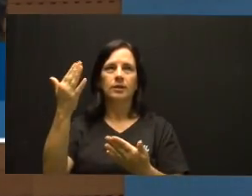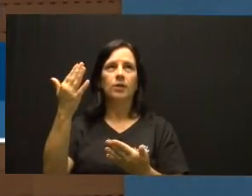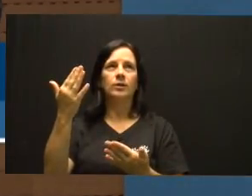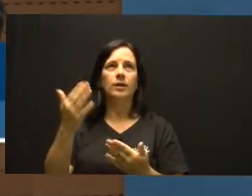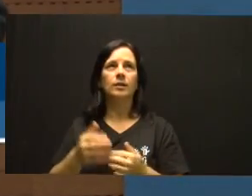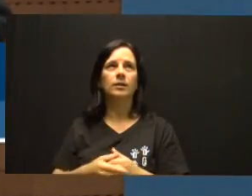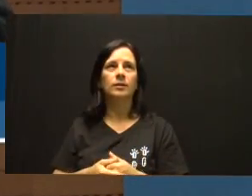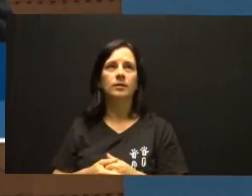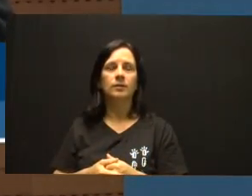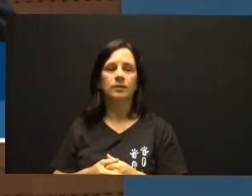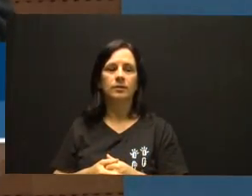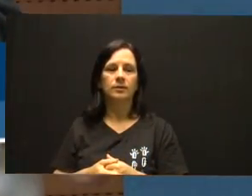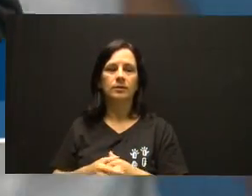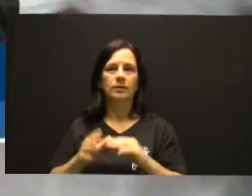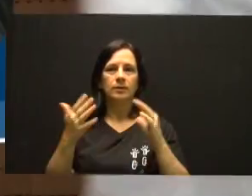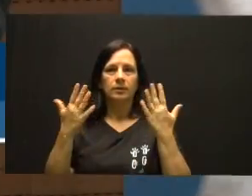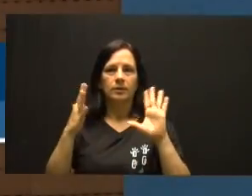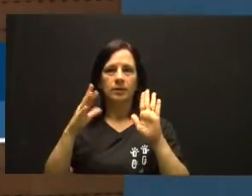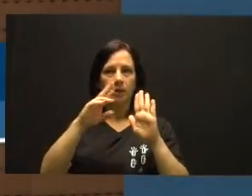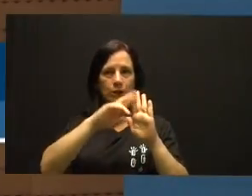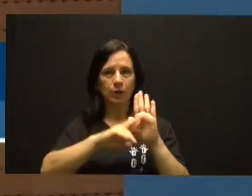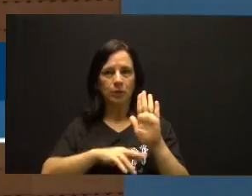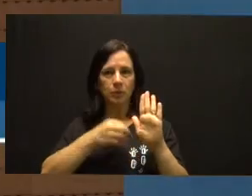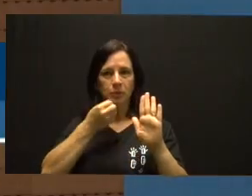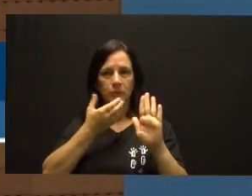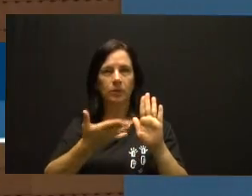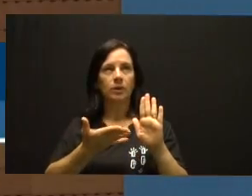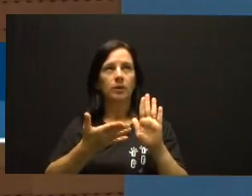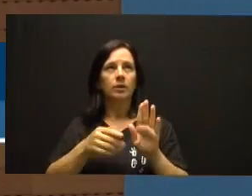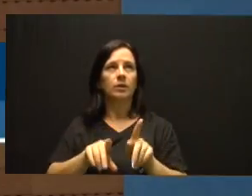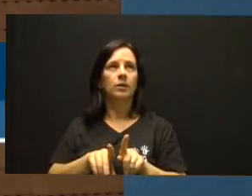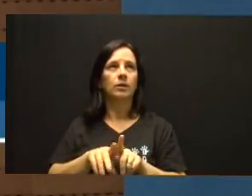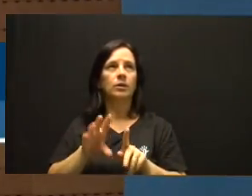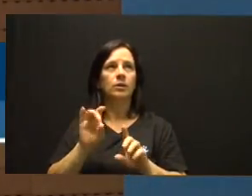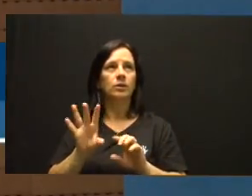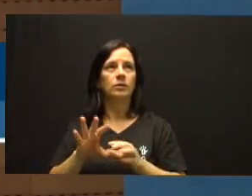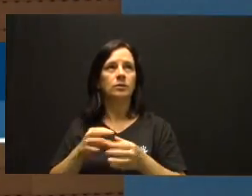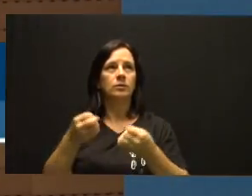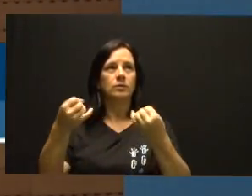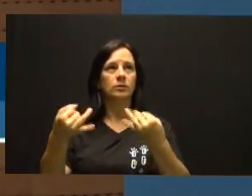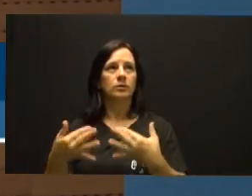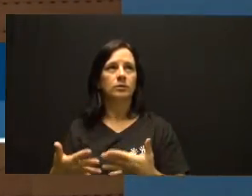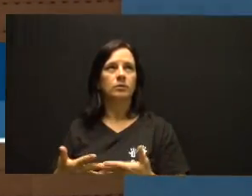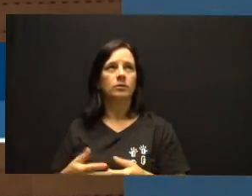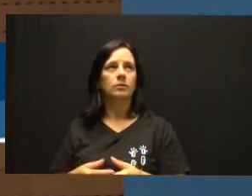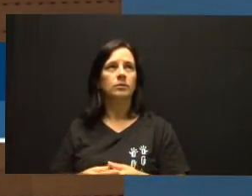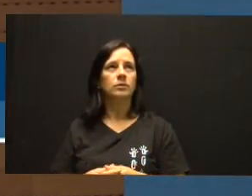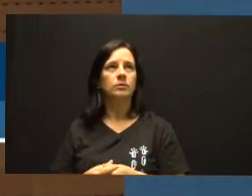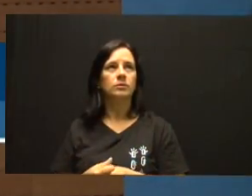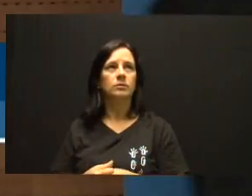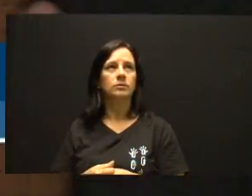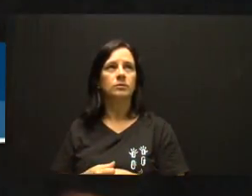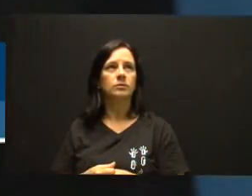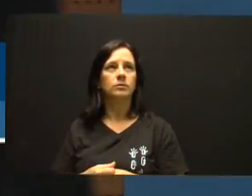parabenizar o vereador Lalá pelo belíssimo requerimento. E só deixar bem claro... Esse é o trabalho do